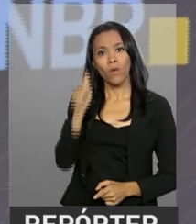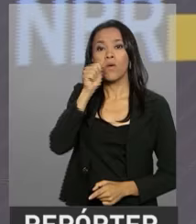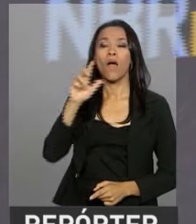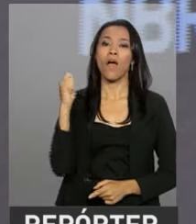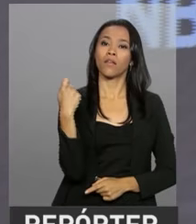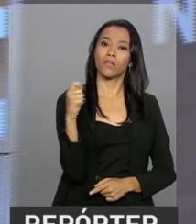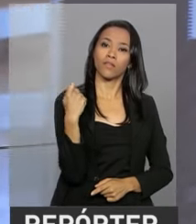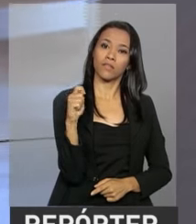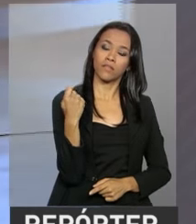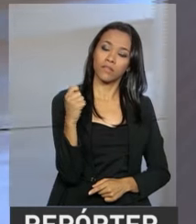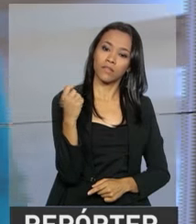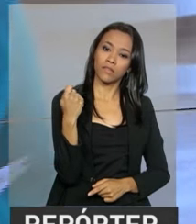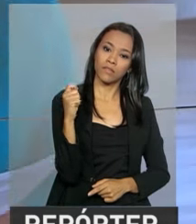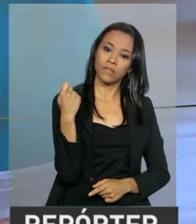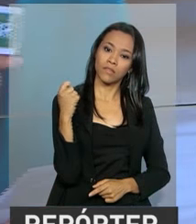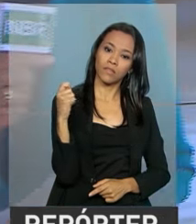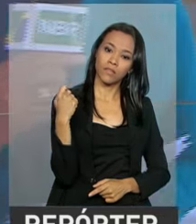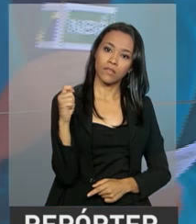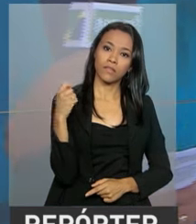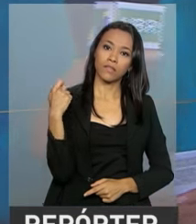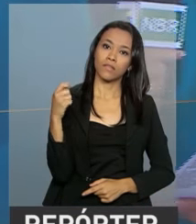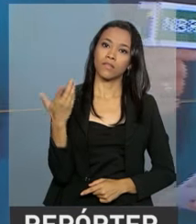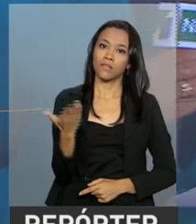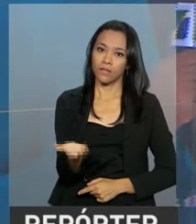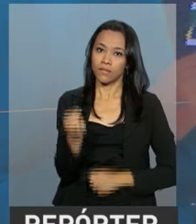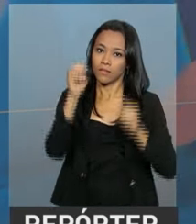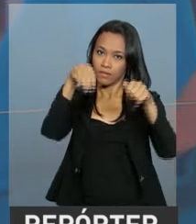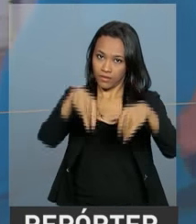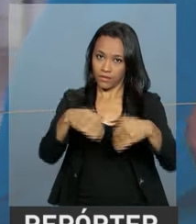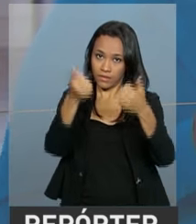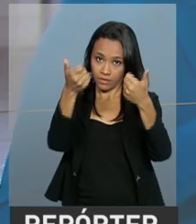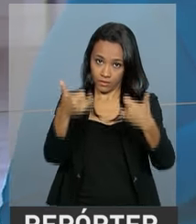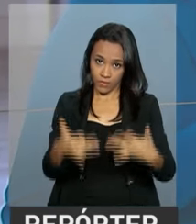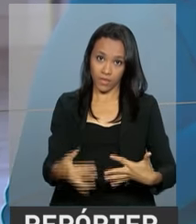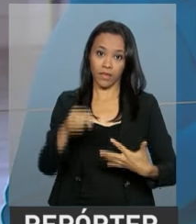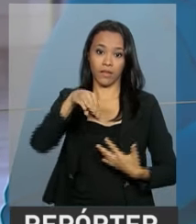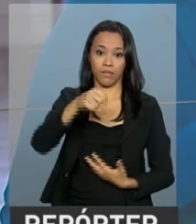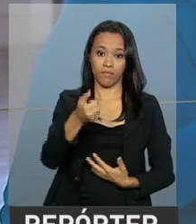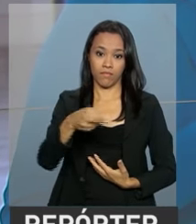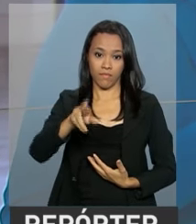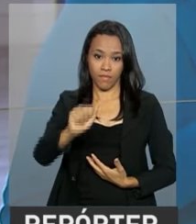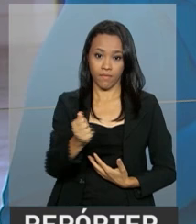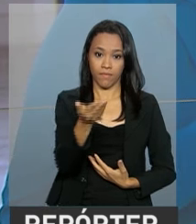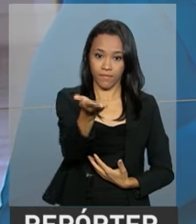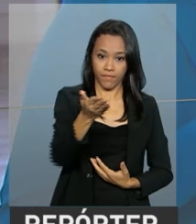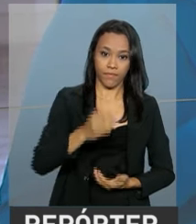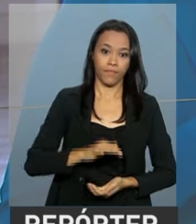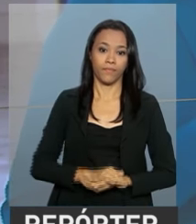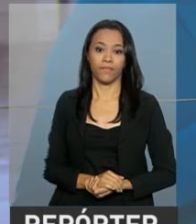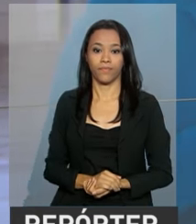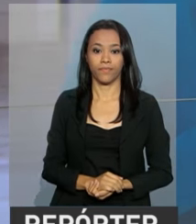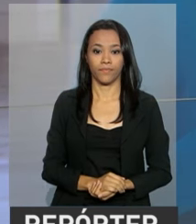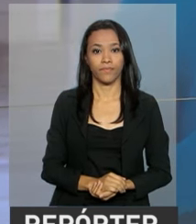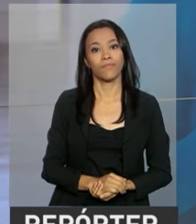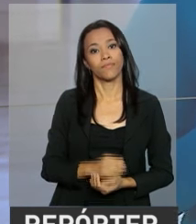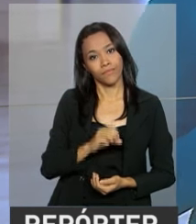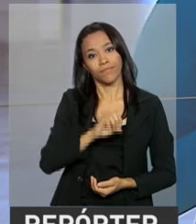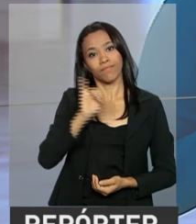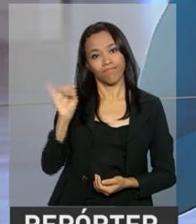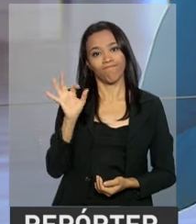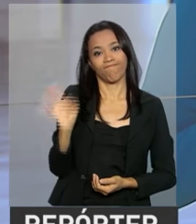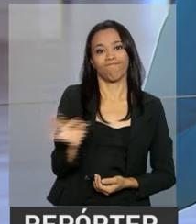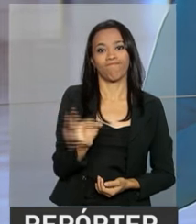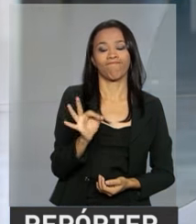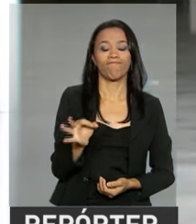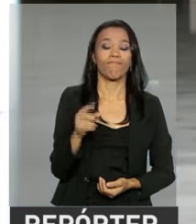Argentina com a chancel da Argentina Mara que nup tem as informações ao vivo pra gente Oi Mara Olá Leandra isso